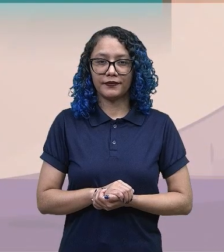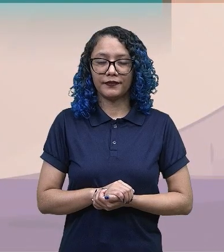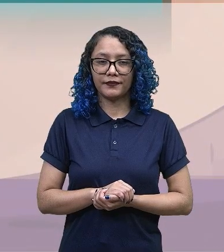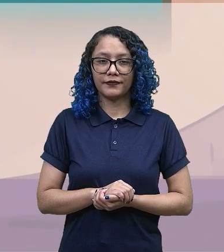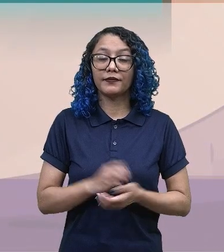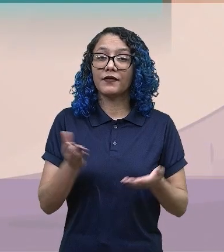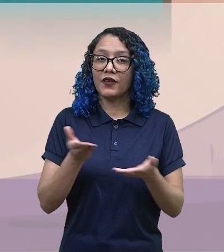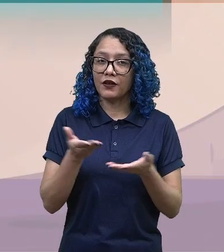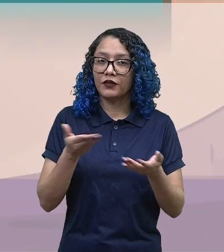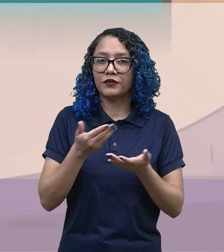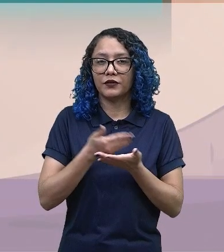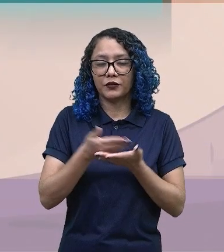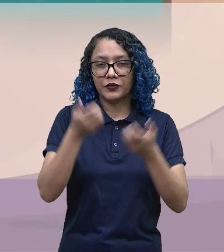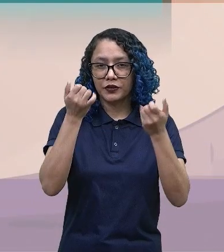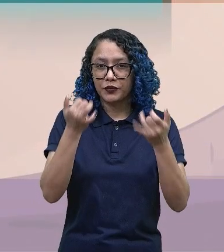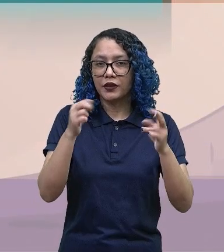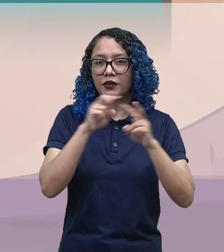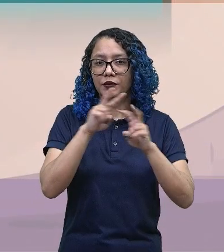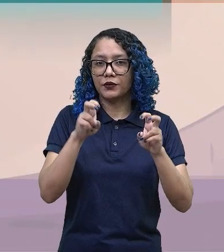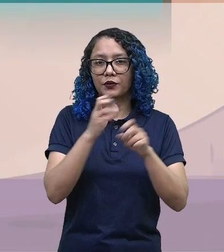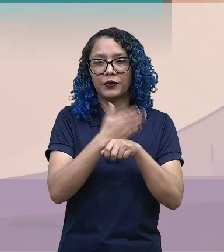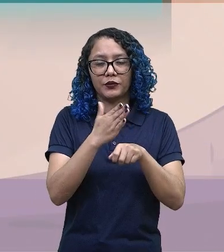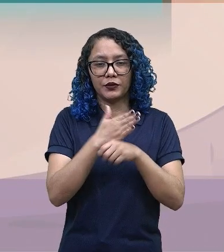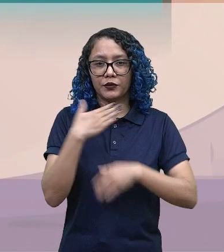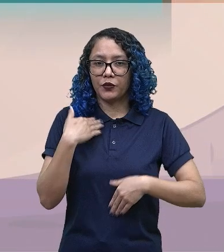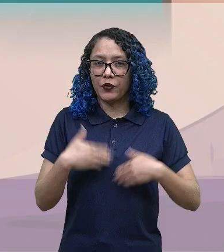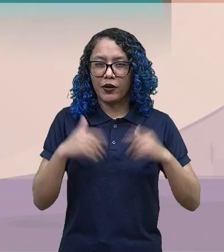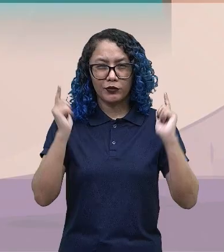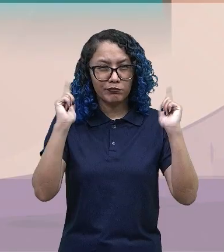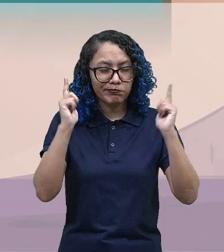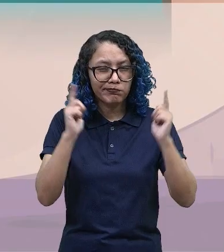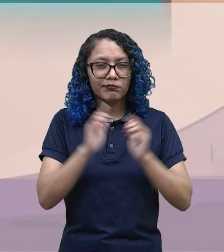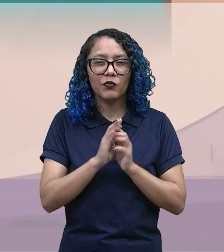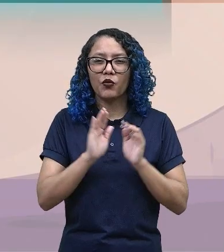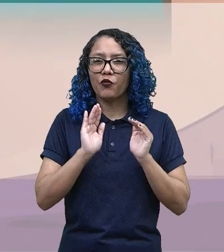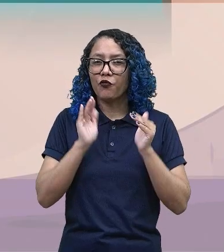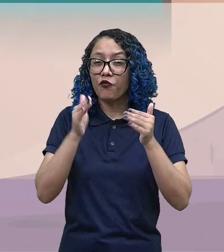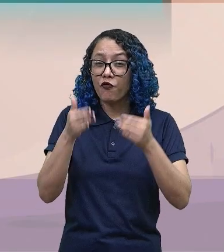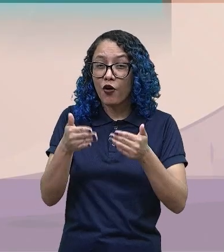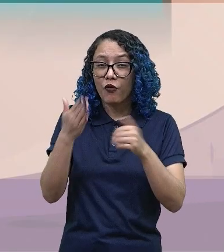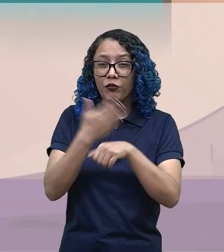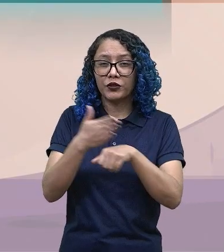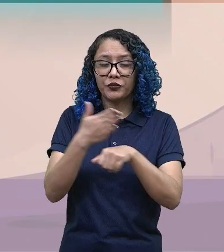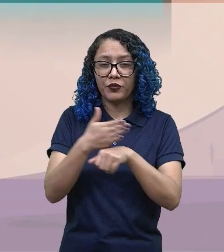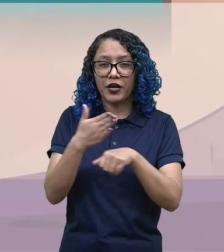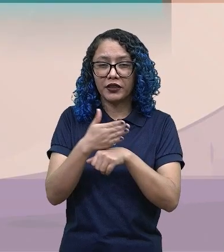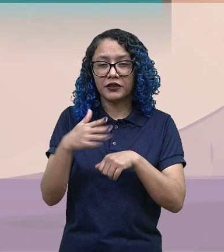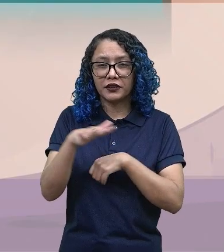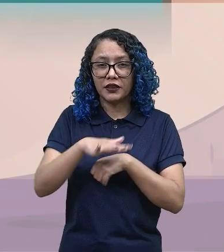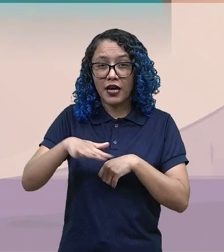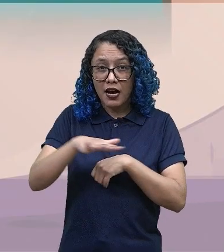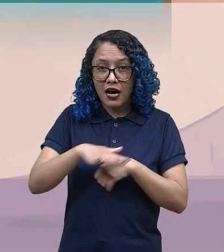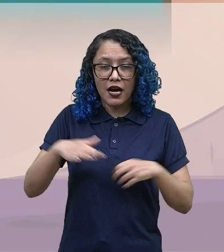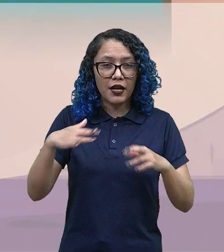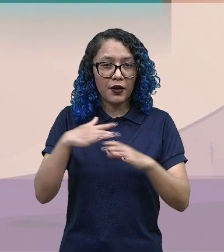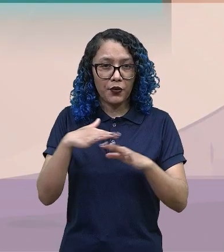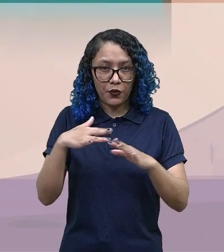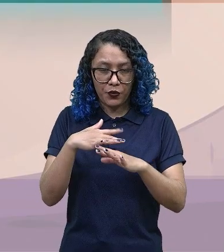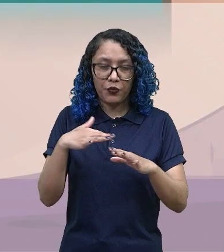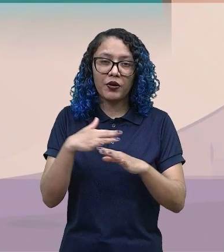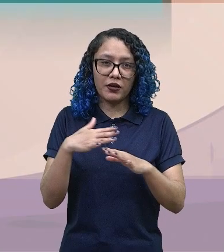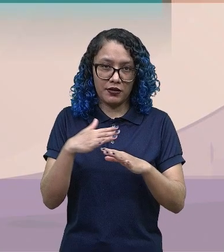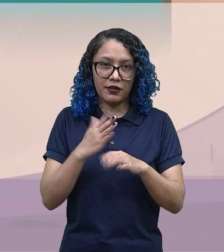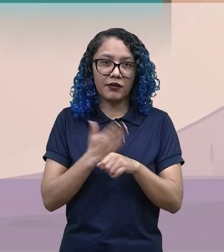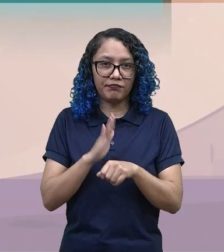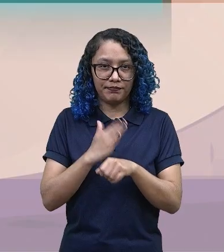Nós vamos falar um pouco agora das práticas corporais de aventura, mais especificamente as práticas corporais de aventura praticadas, realizadas em